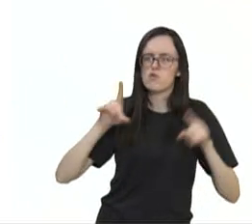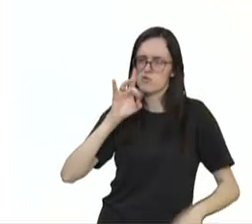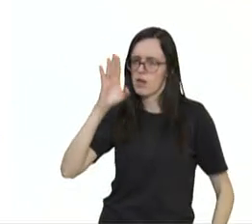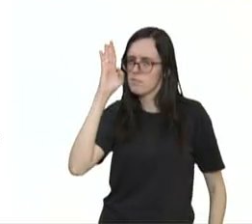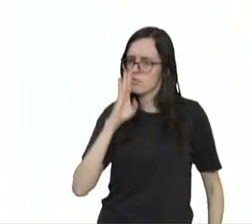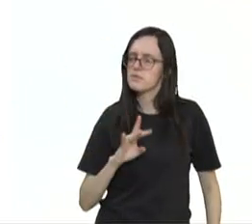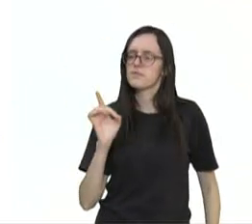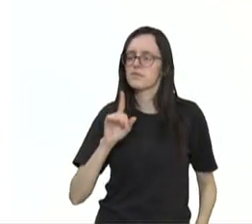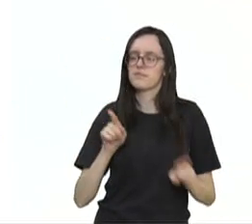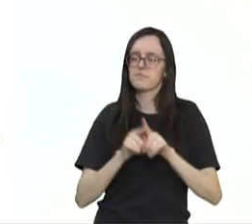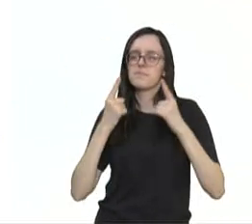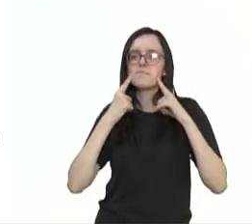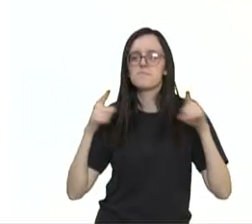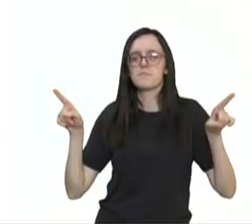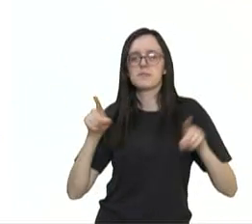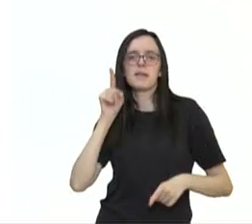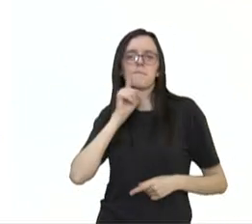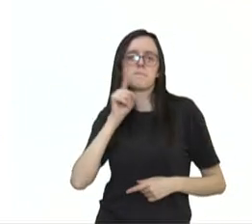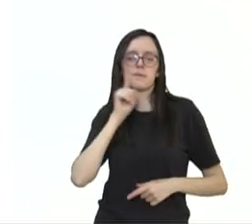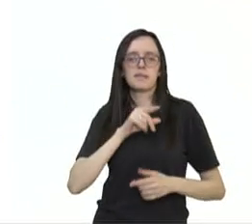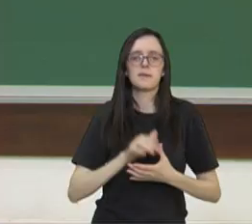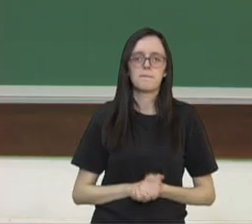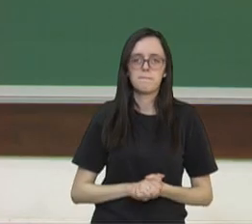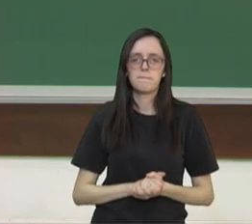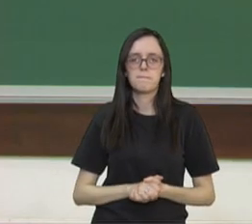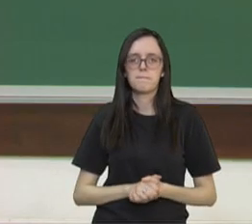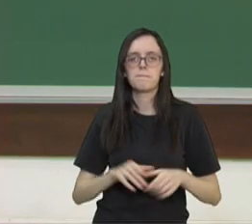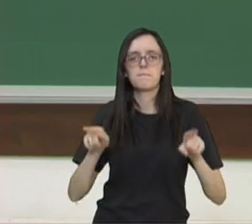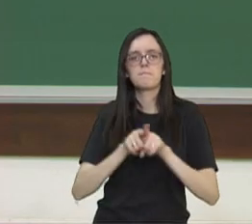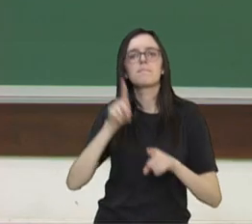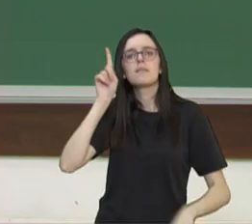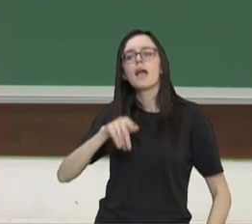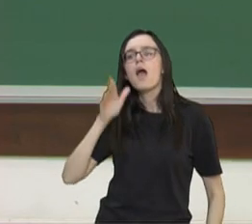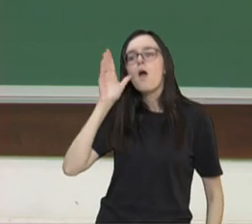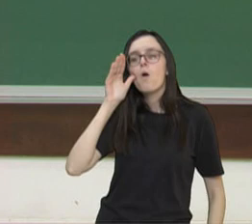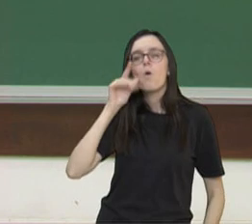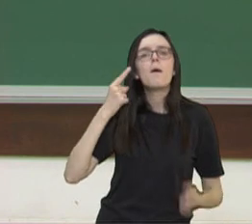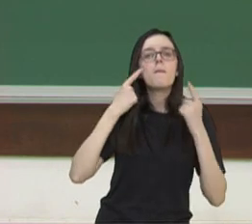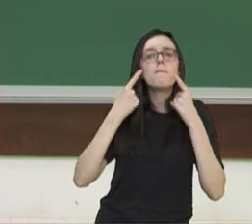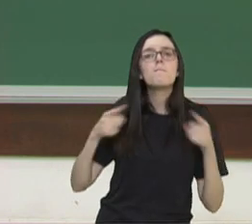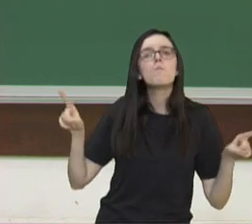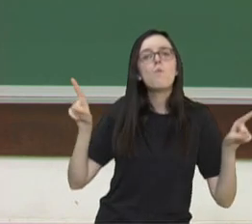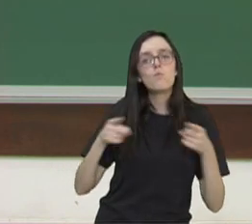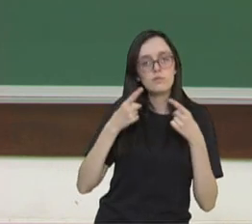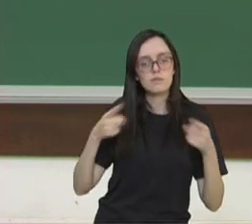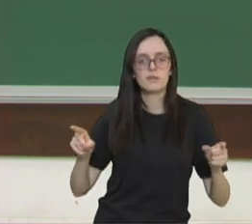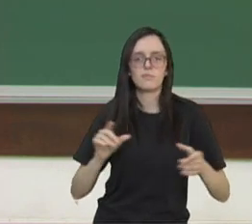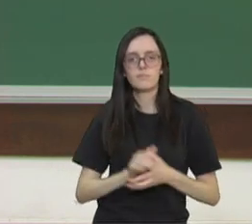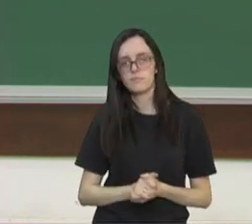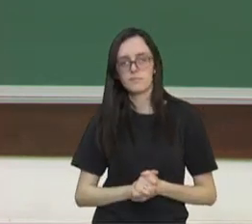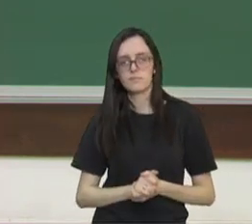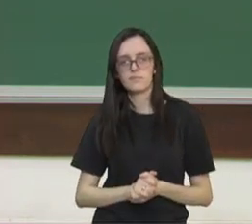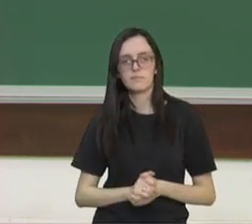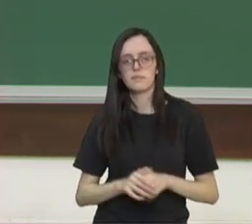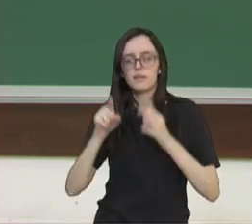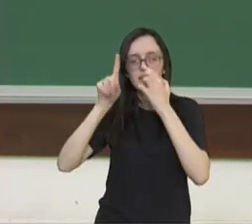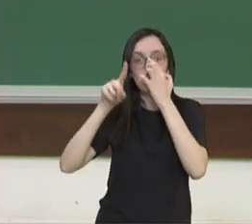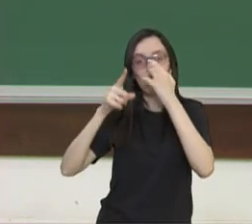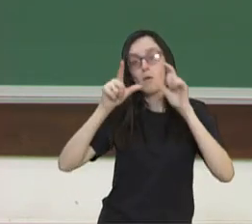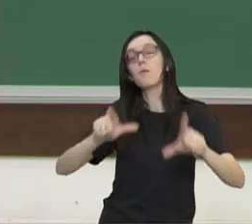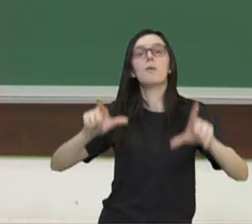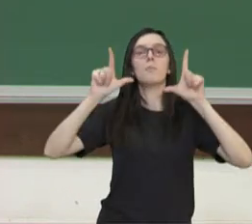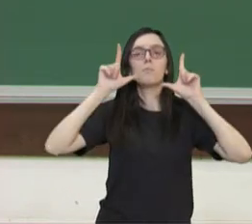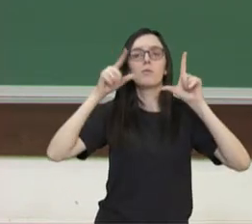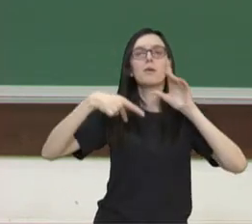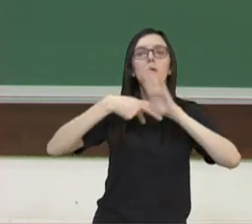aí no caso, também música americana. E ainda um chamado Curiosidades Musicais, que era um programa